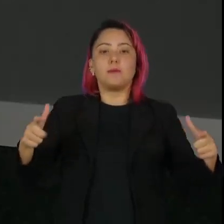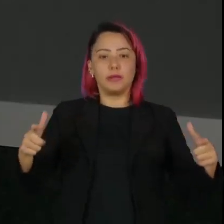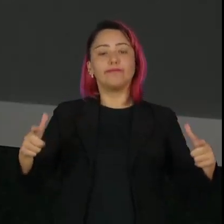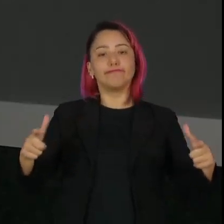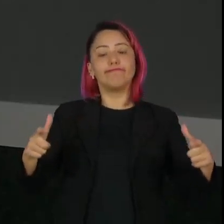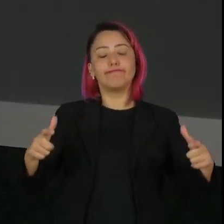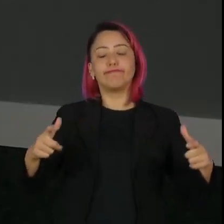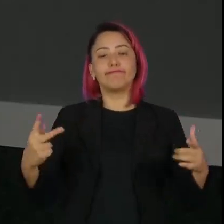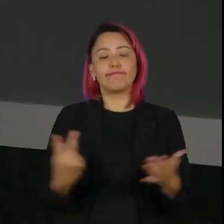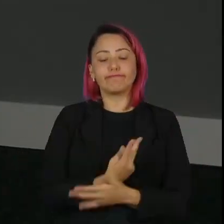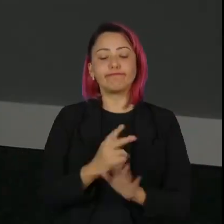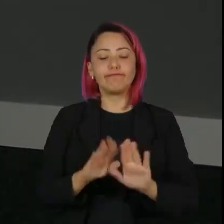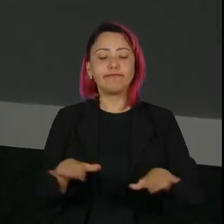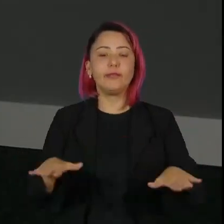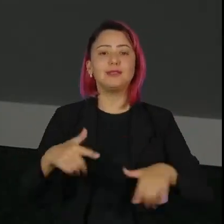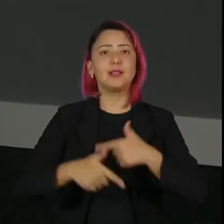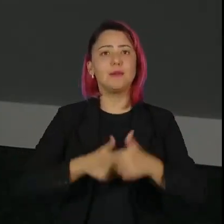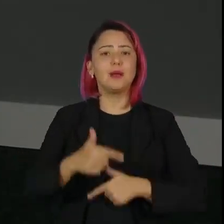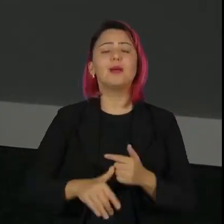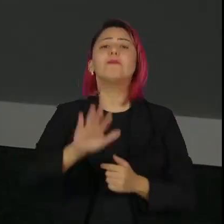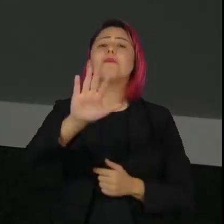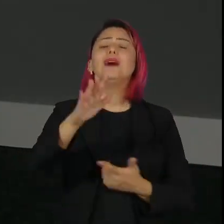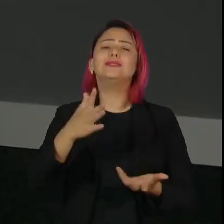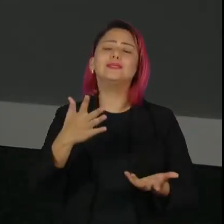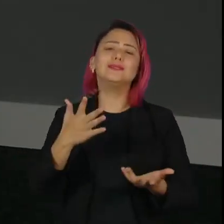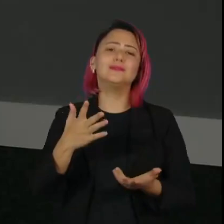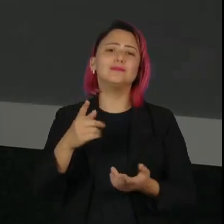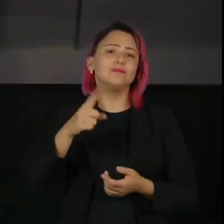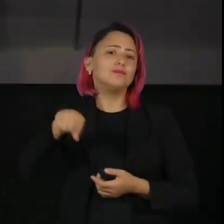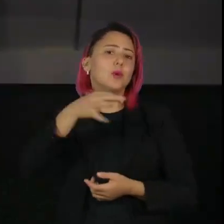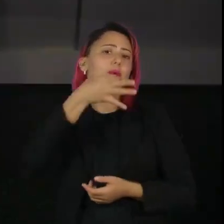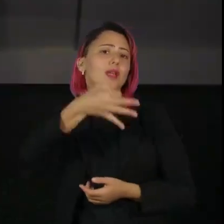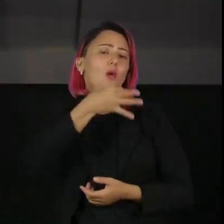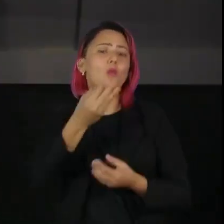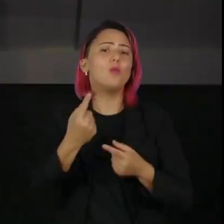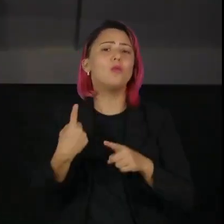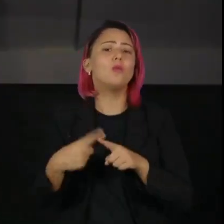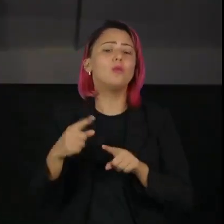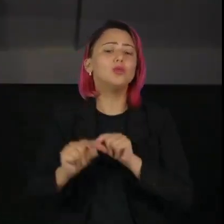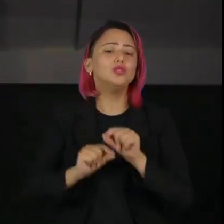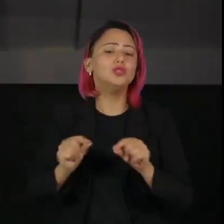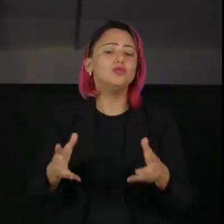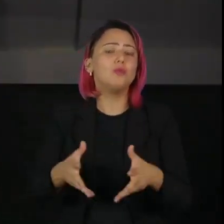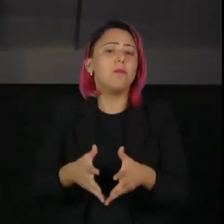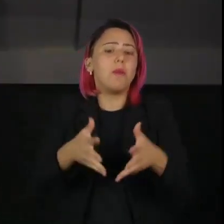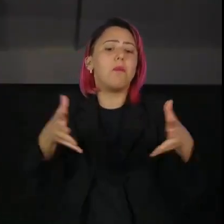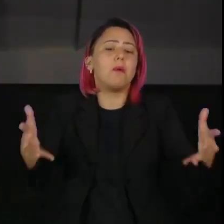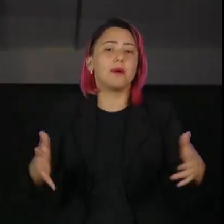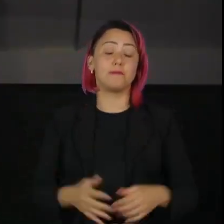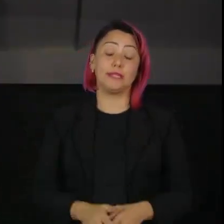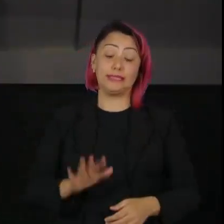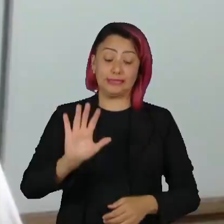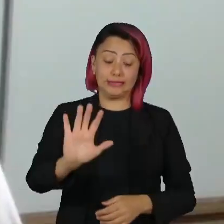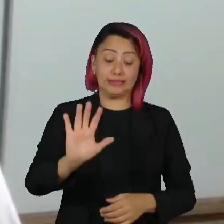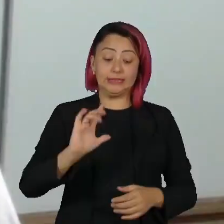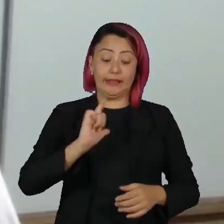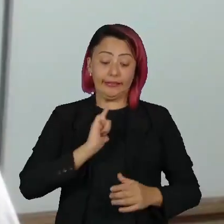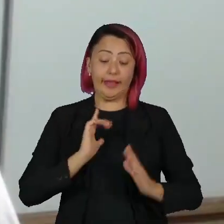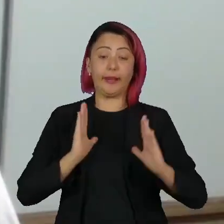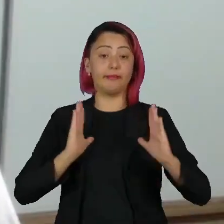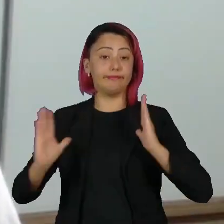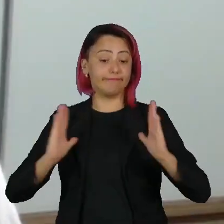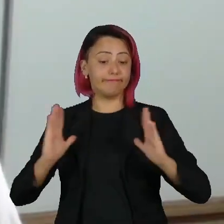trabalho infantil. Na avaliação de vocês, o que provocou esse aumento? Bom, a gente teve um período de pandemia,